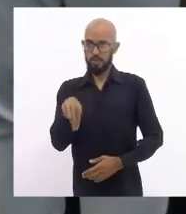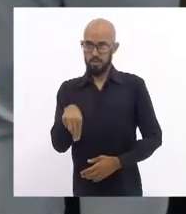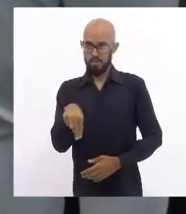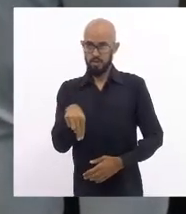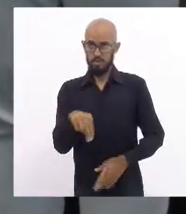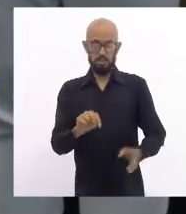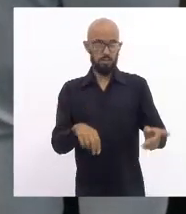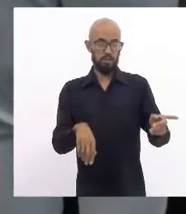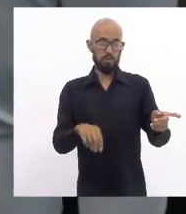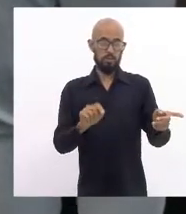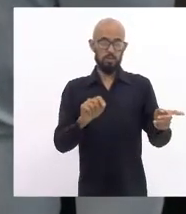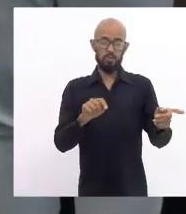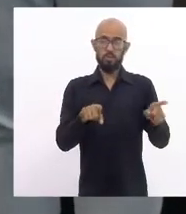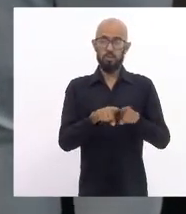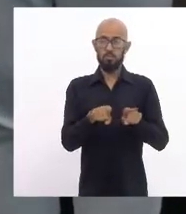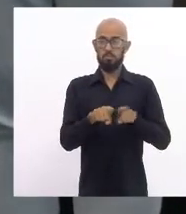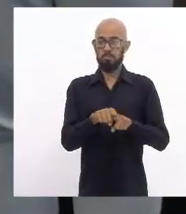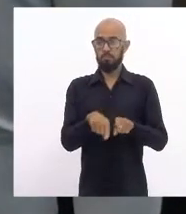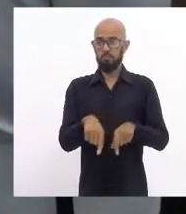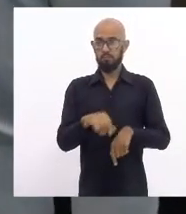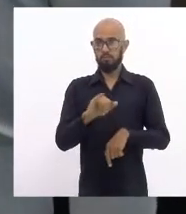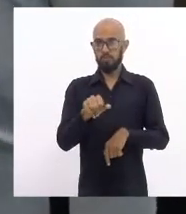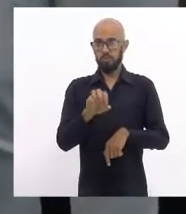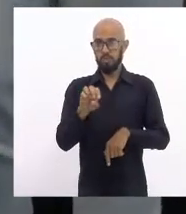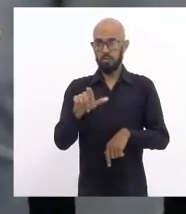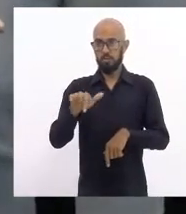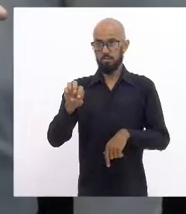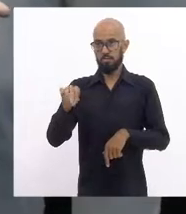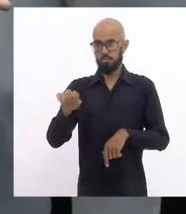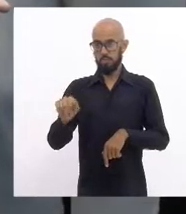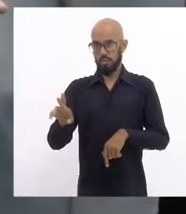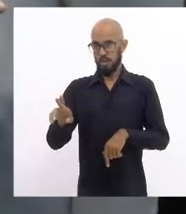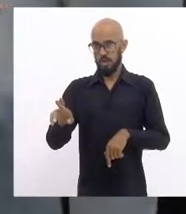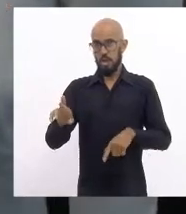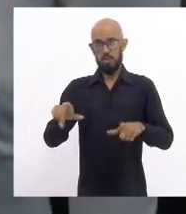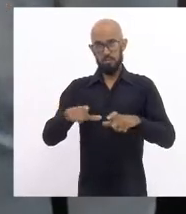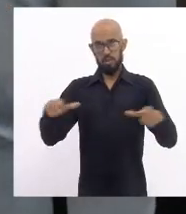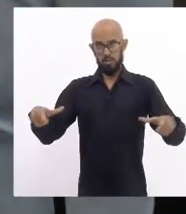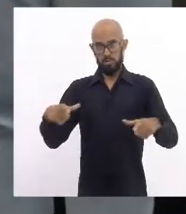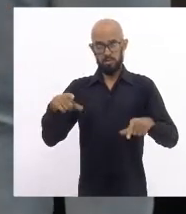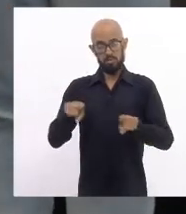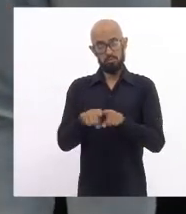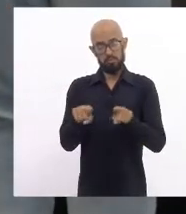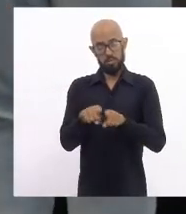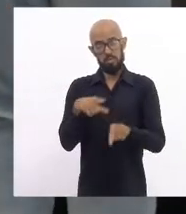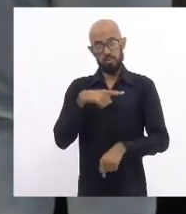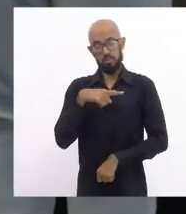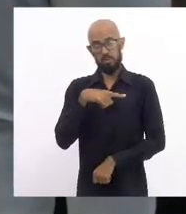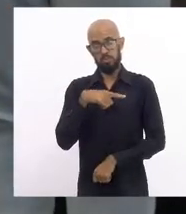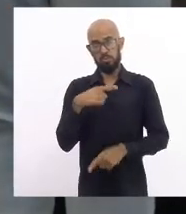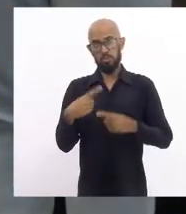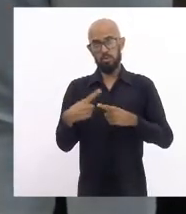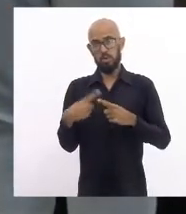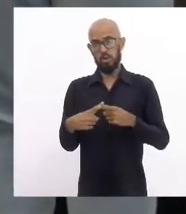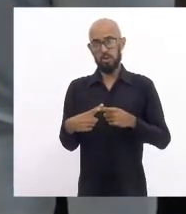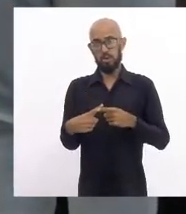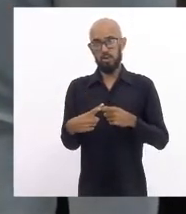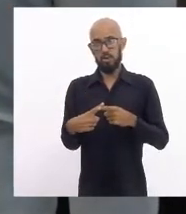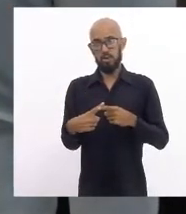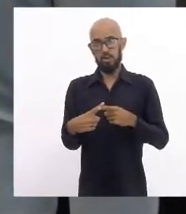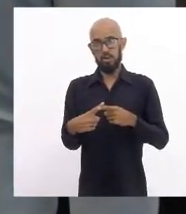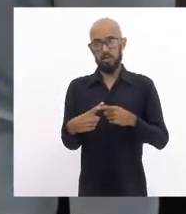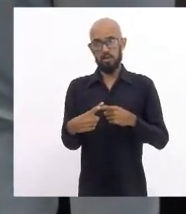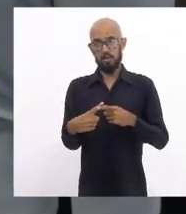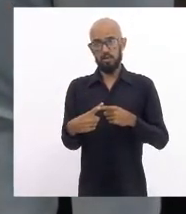esse projeto. A grande maioria que está aqui também tem. Porque, apesar de eu não ser... Eu também